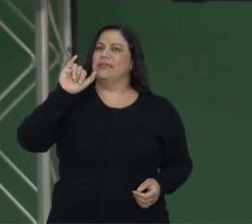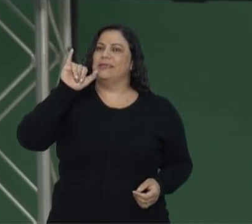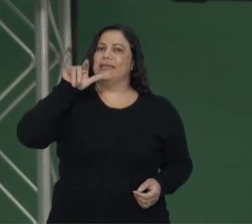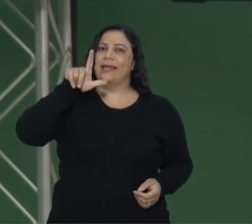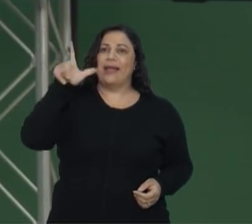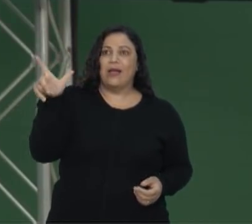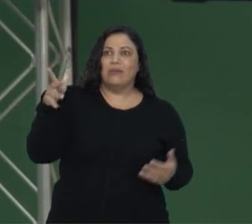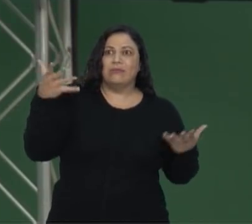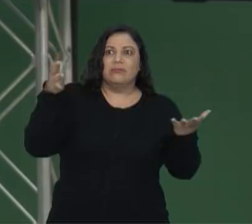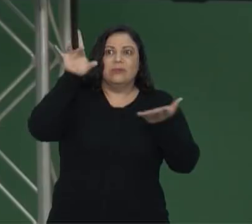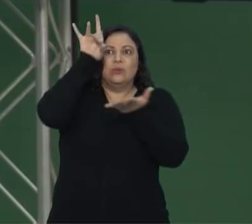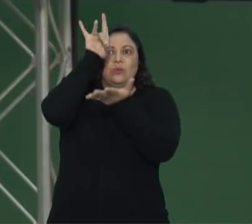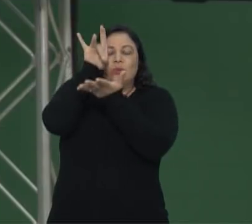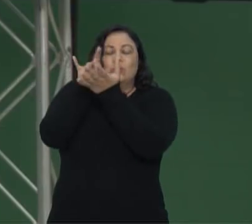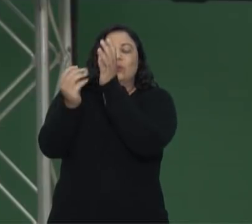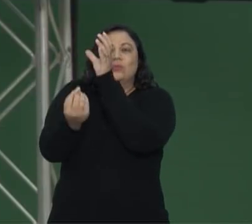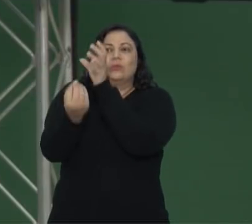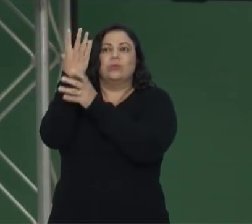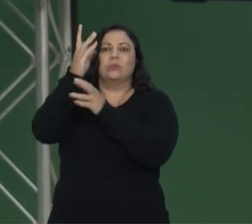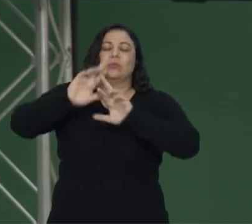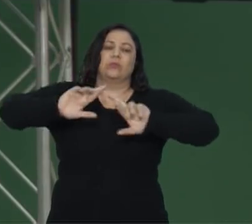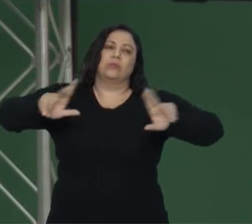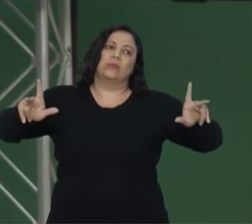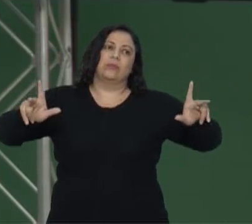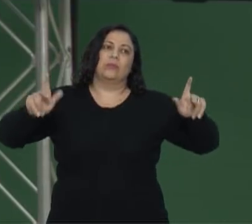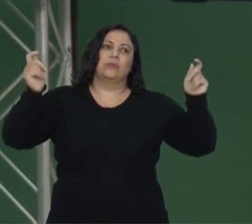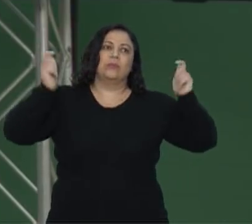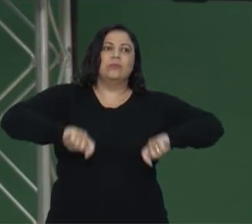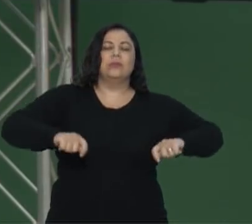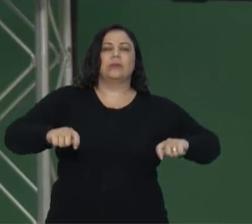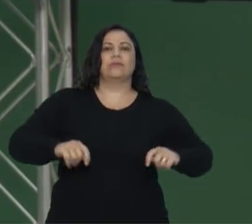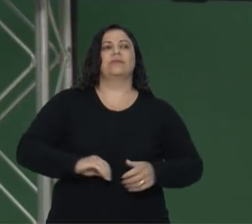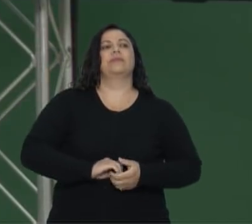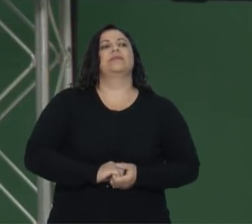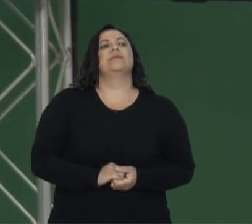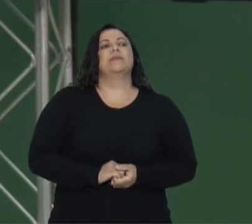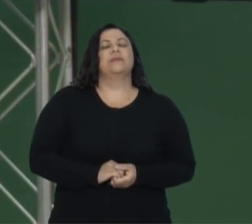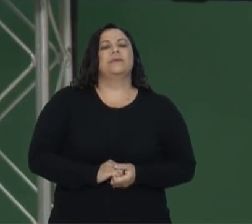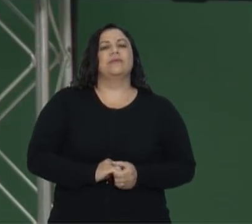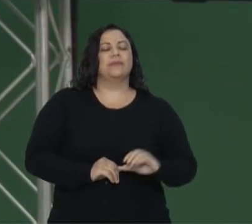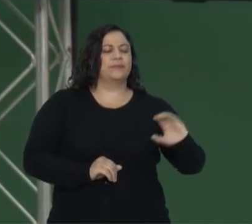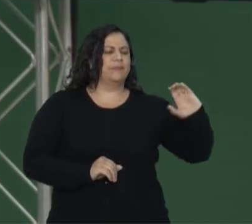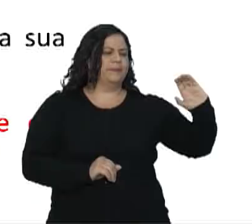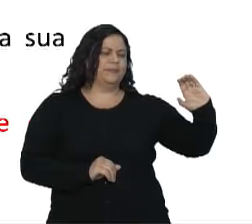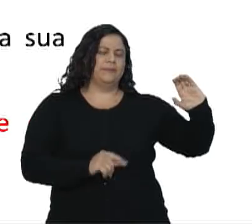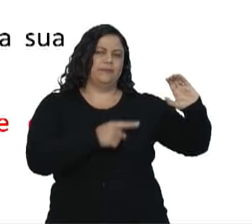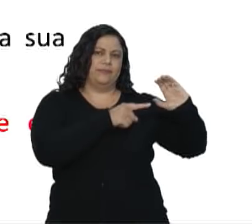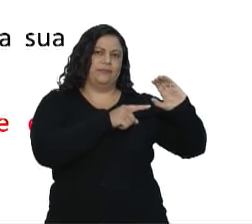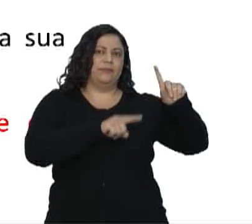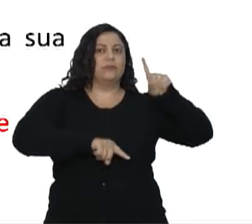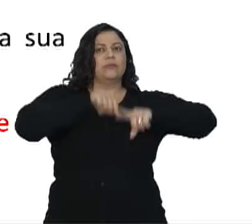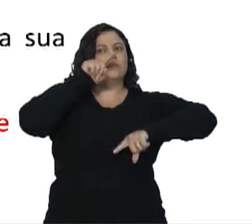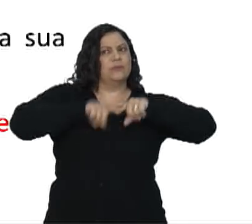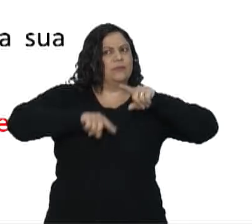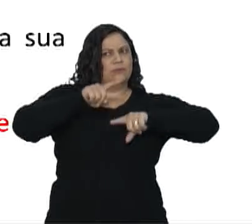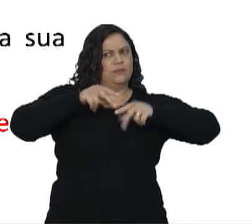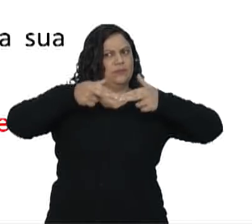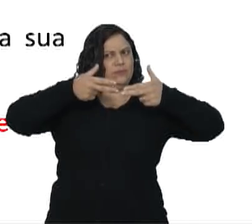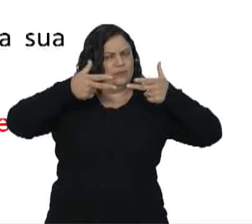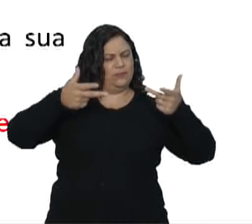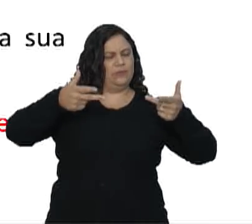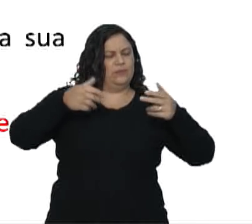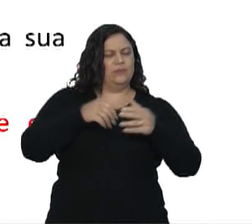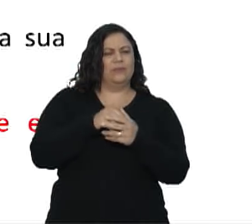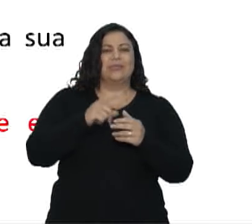dou origem a outro, eu transformo ele em outra coisa. Não é só os naturais. Letra C. Um produto artificial é o que